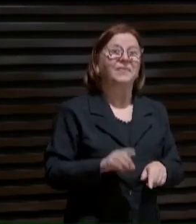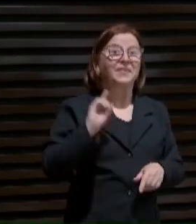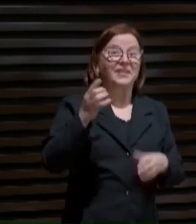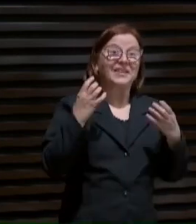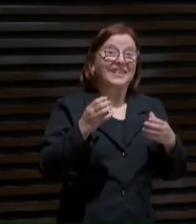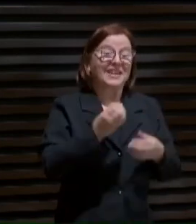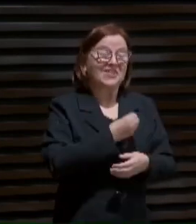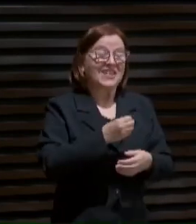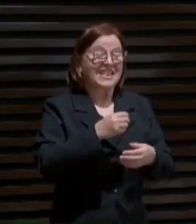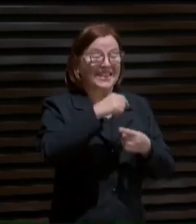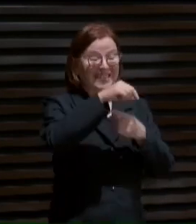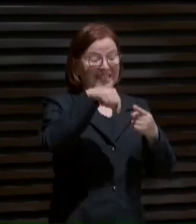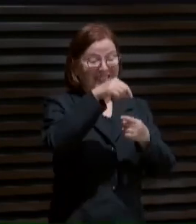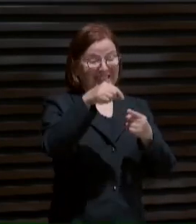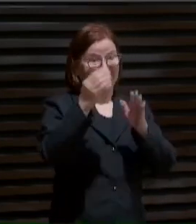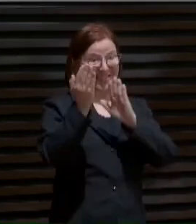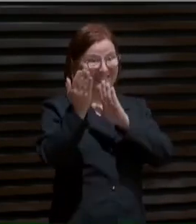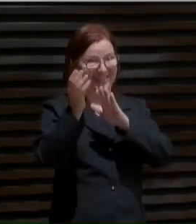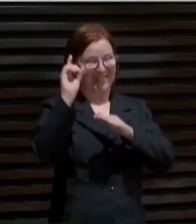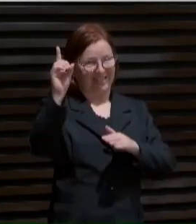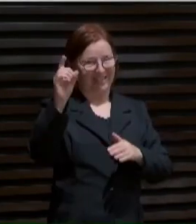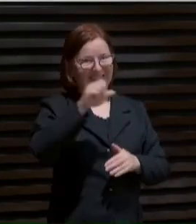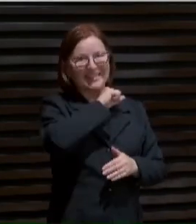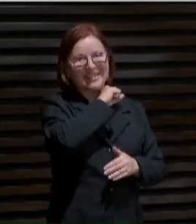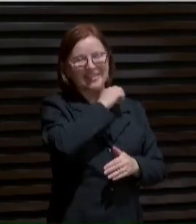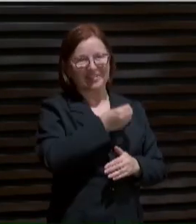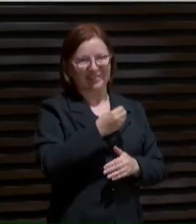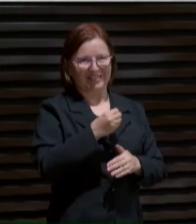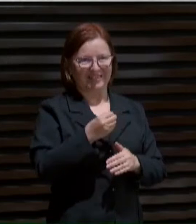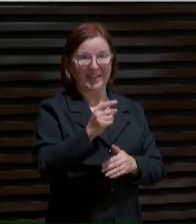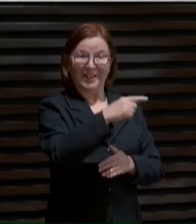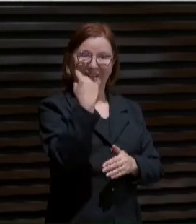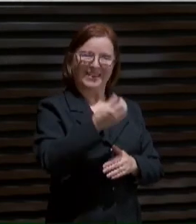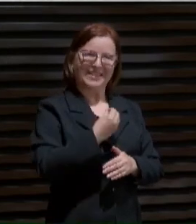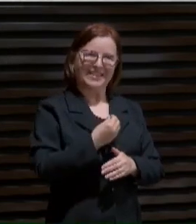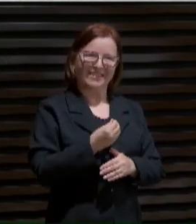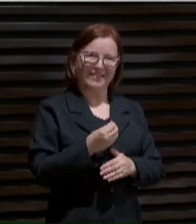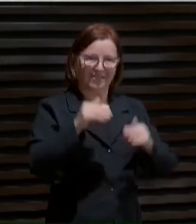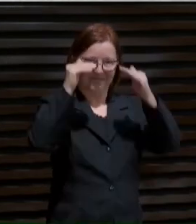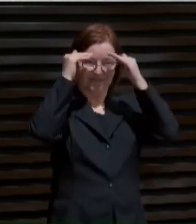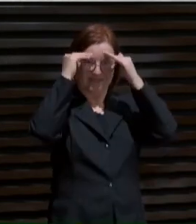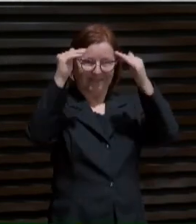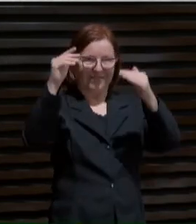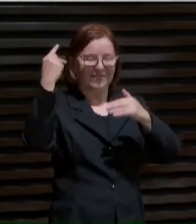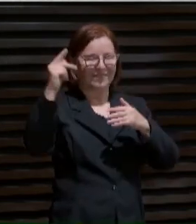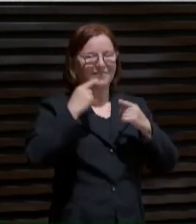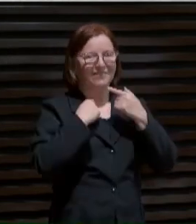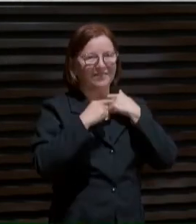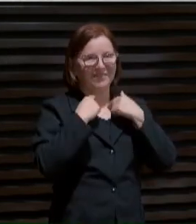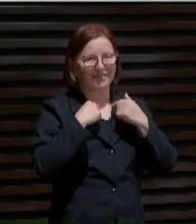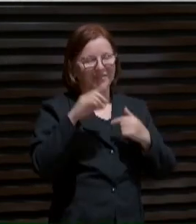Santa diante desse sacrifício vivo nossas vidas em submissão à sua vontade